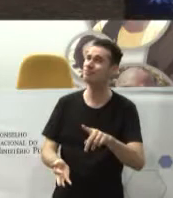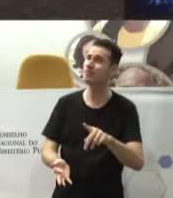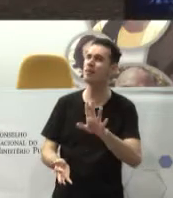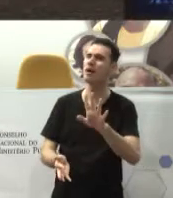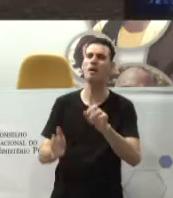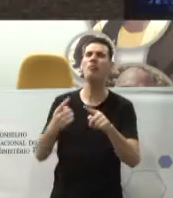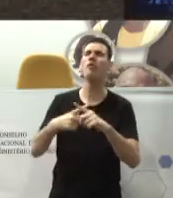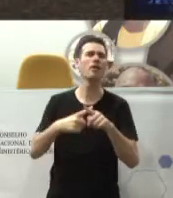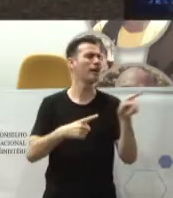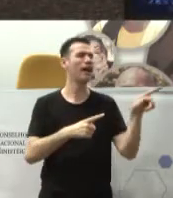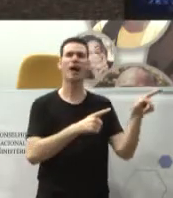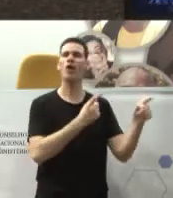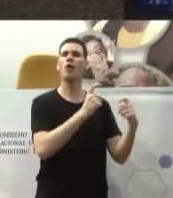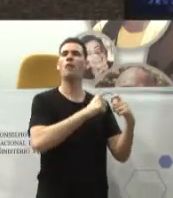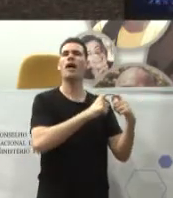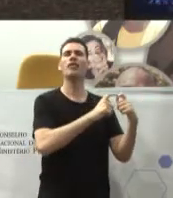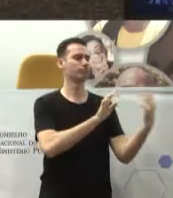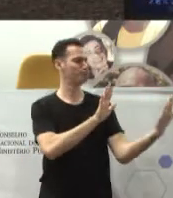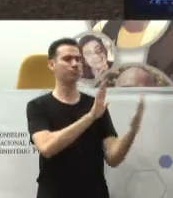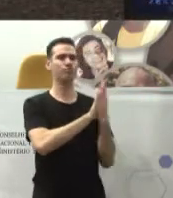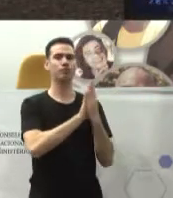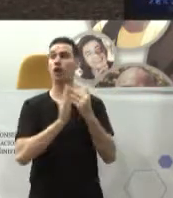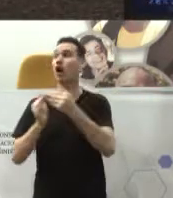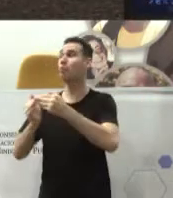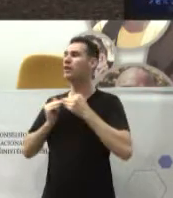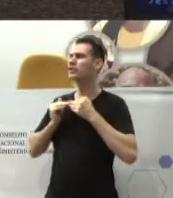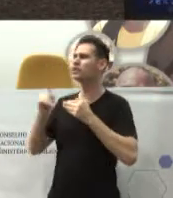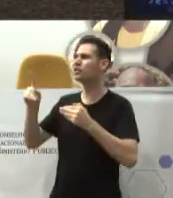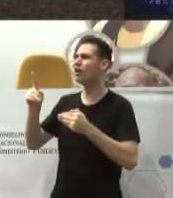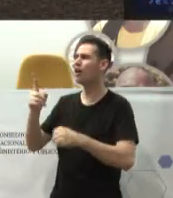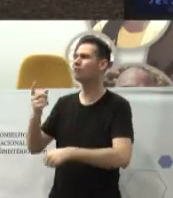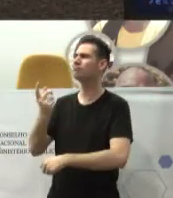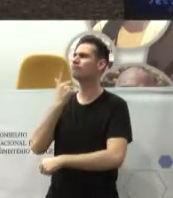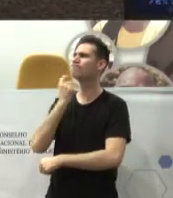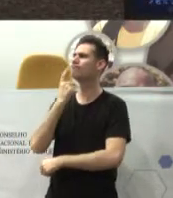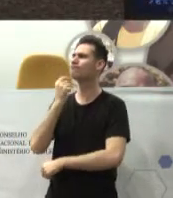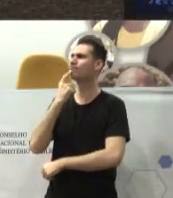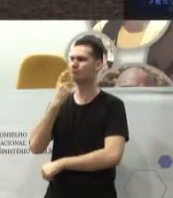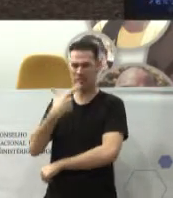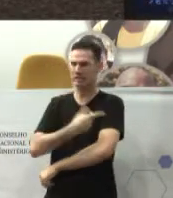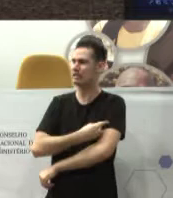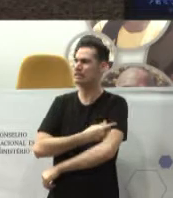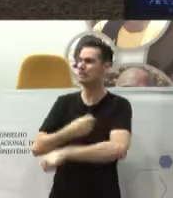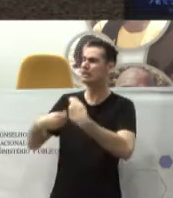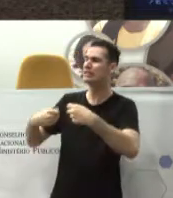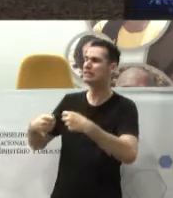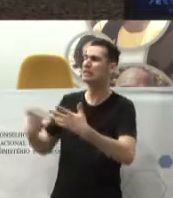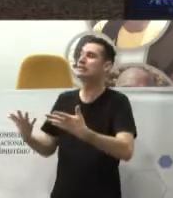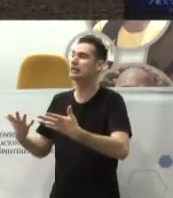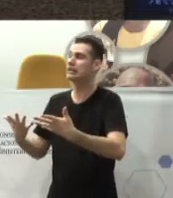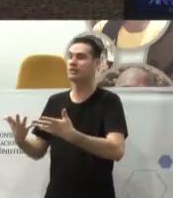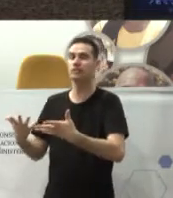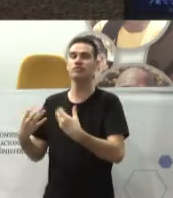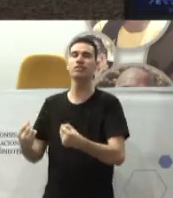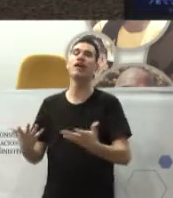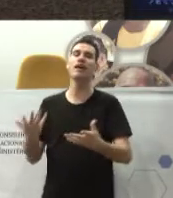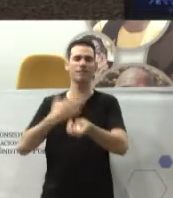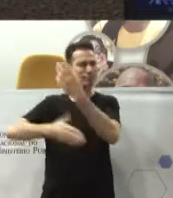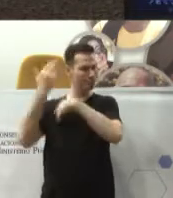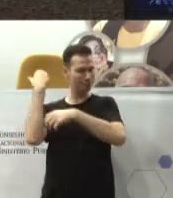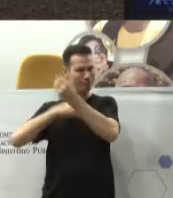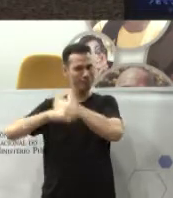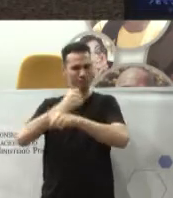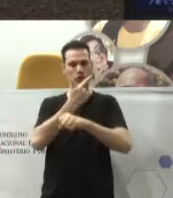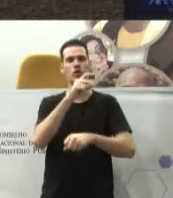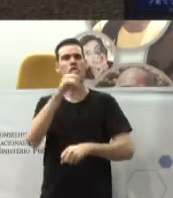médico pediria autorização para mim? Se o direito da vida é obrigação dele. Eu fui analisar lá em 2005, nós não tínhamos ainda um